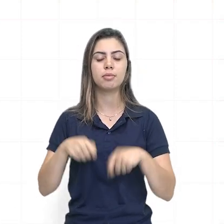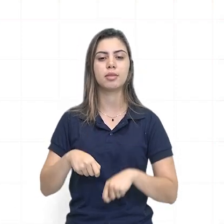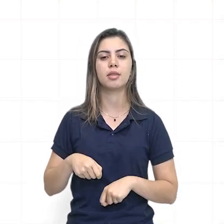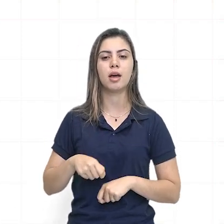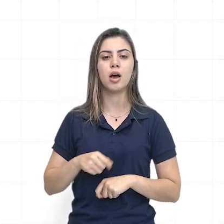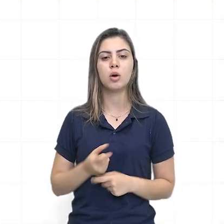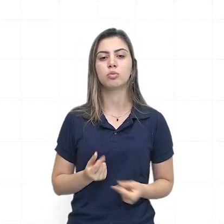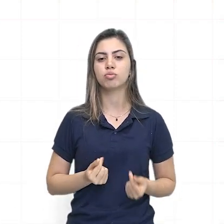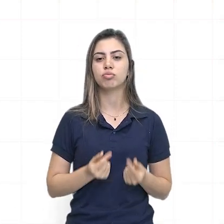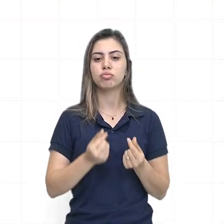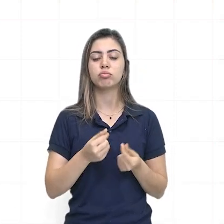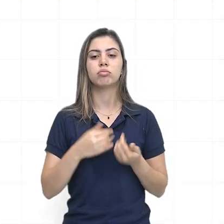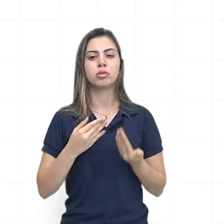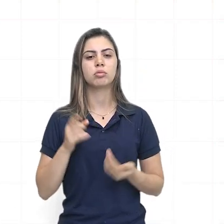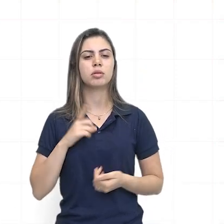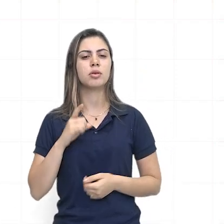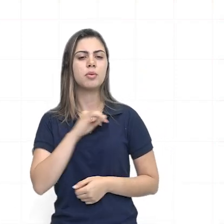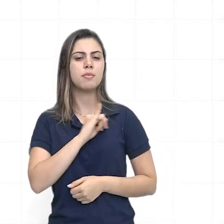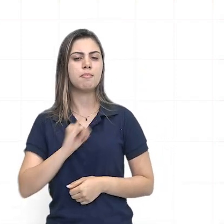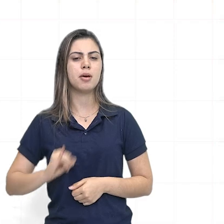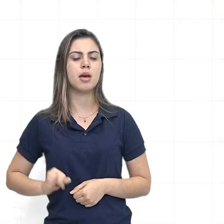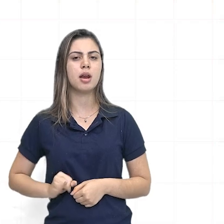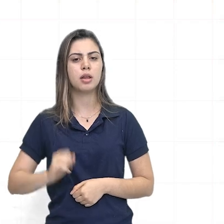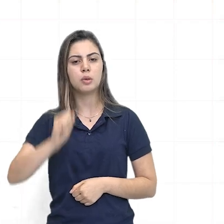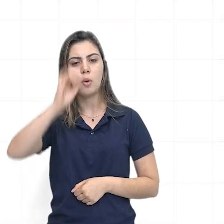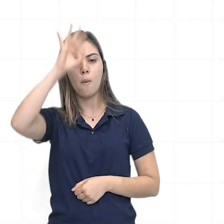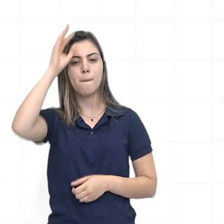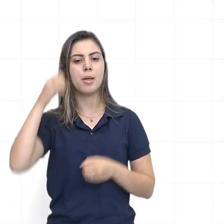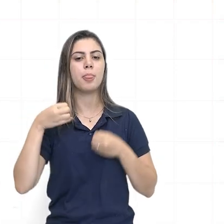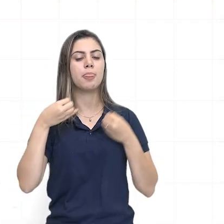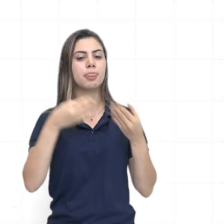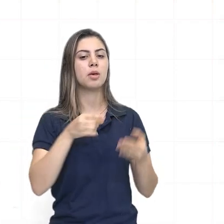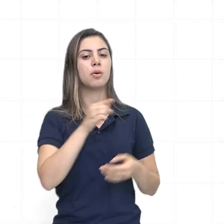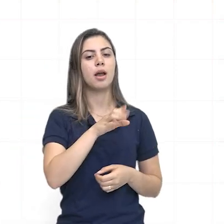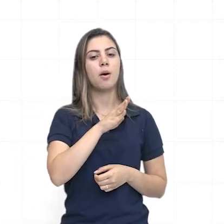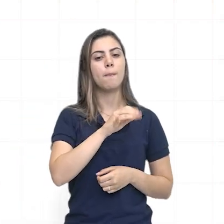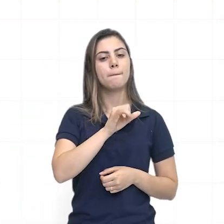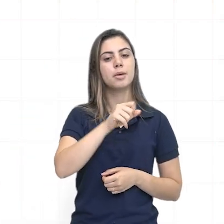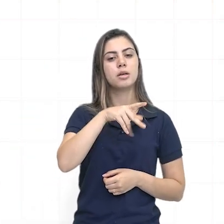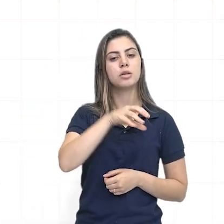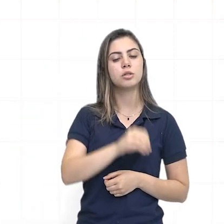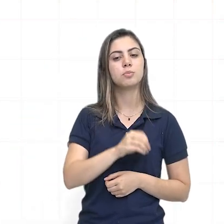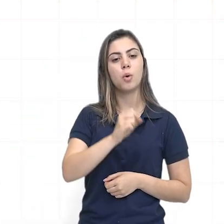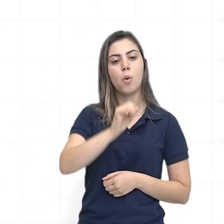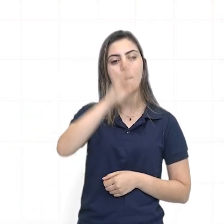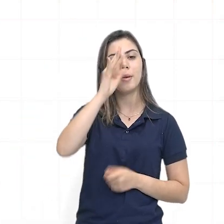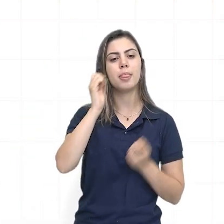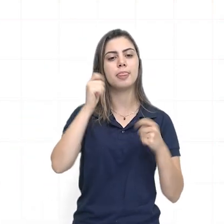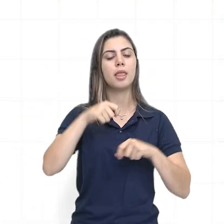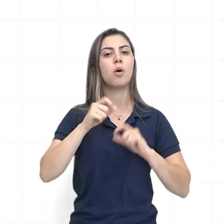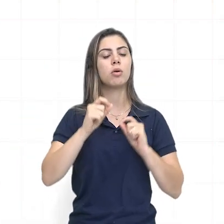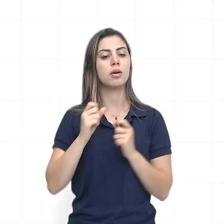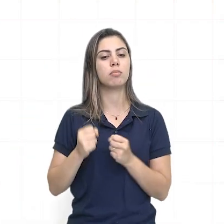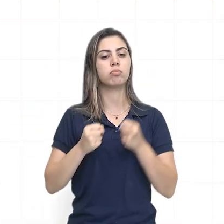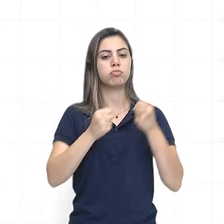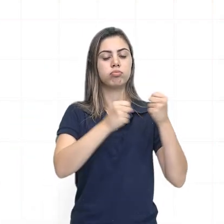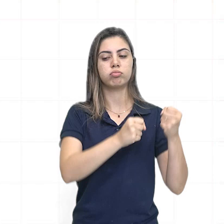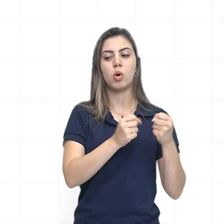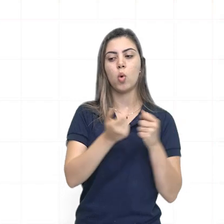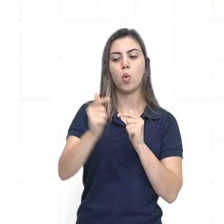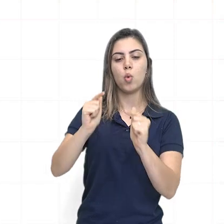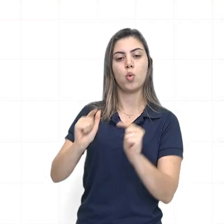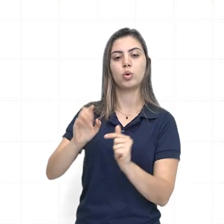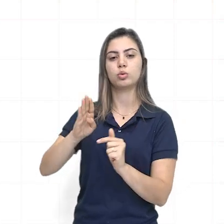capital, um imperador romano concedeu ao bispo de Roma, né, autoridade sobre os seus outros